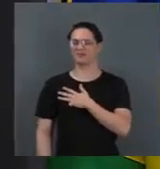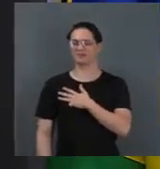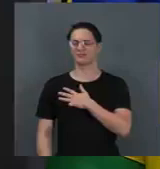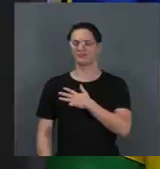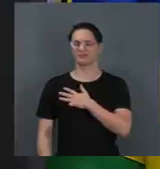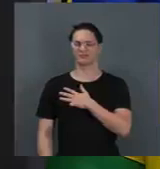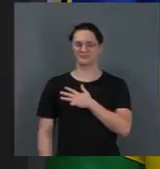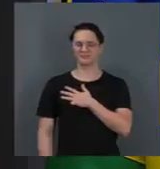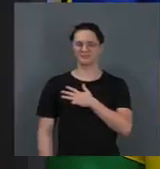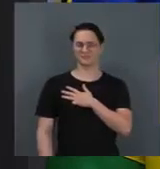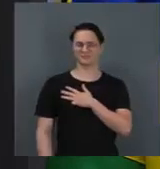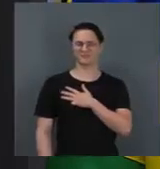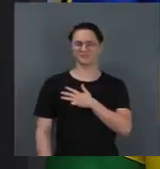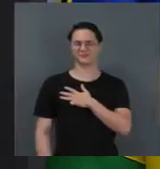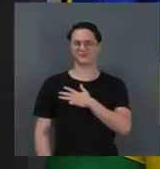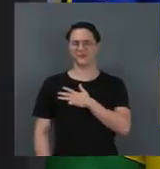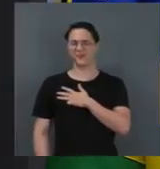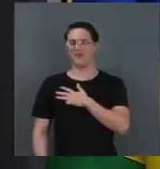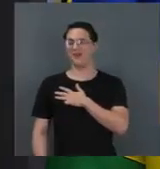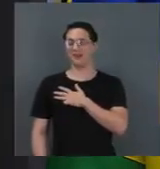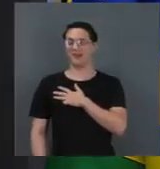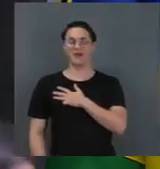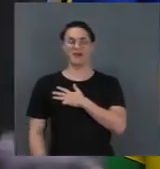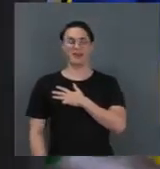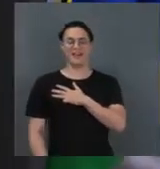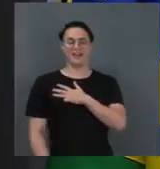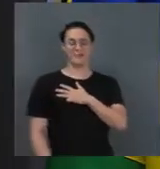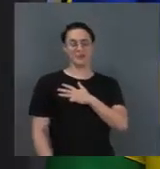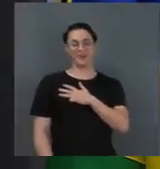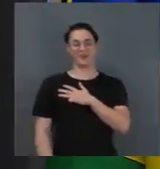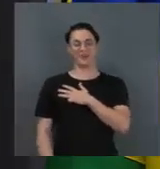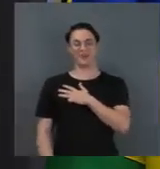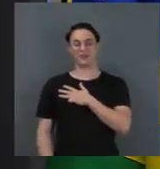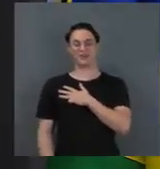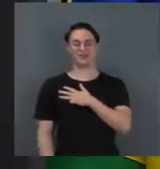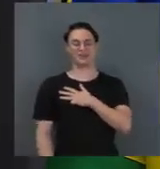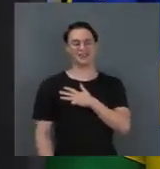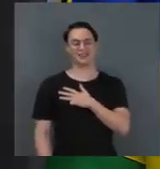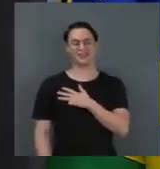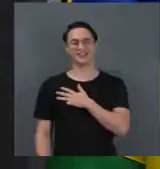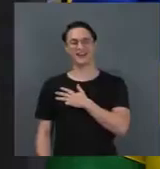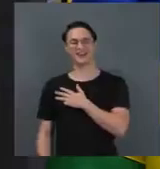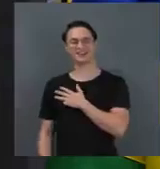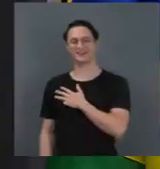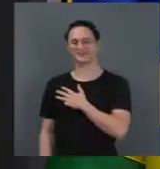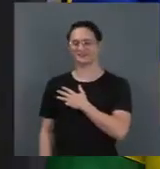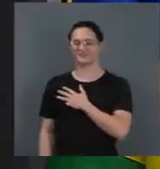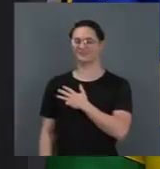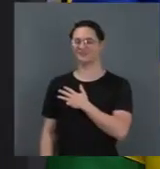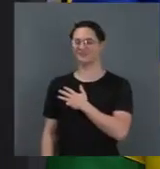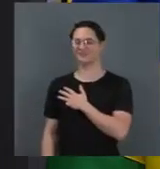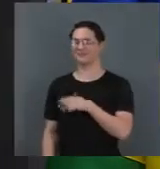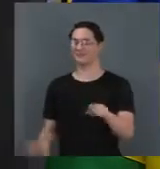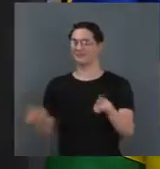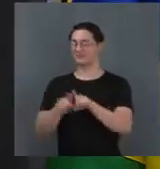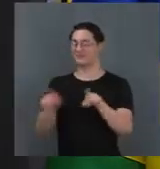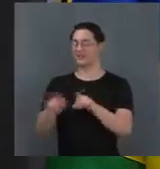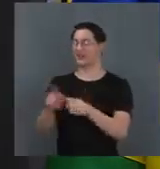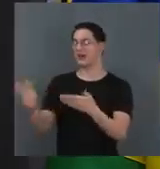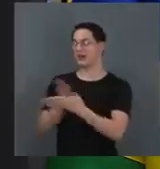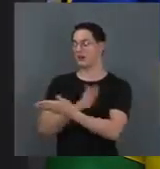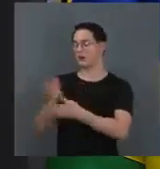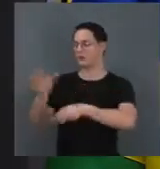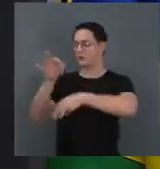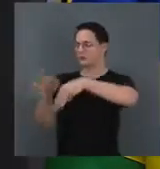ideológica, política com o governo Lula. O governo federal, senhor presidente, assim como alguns ministros do STF,